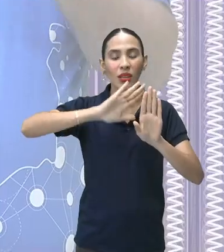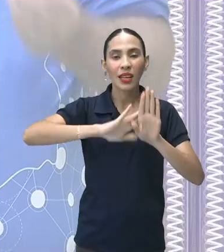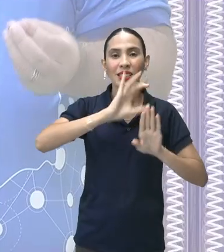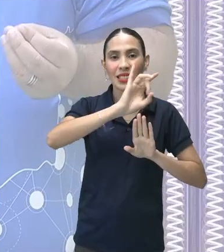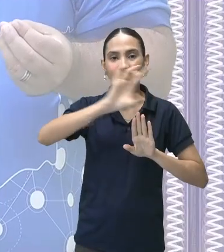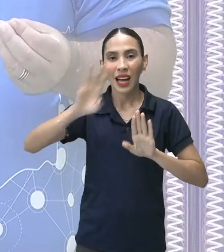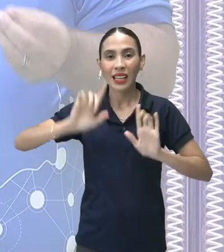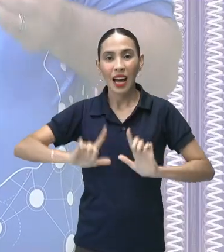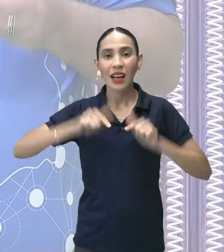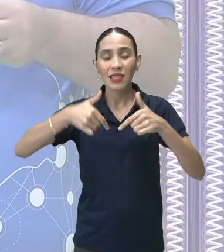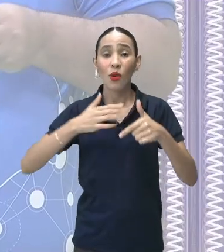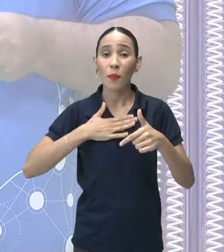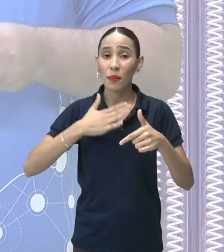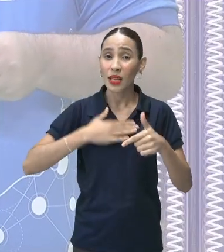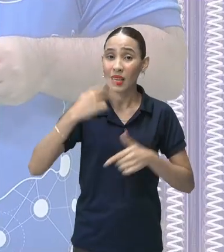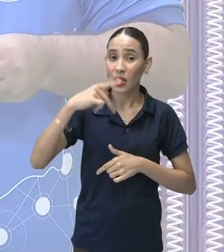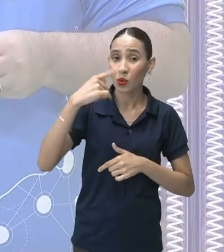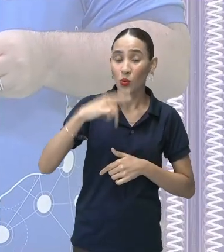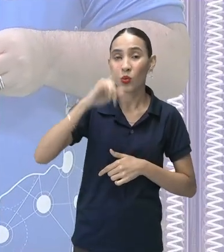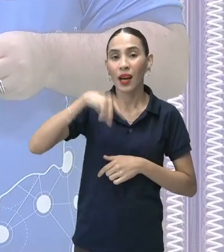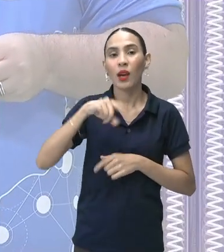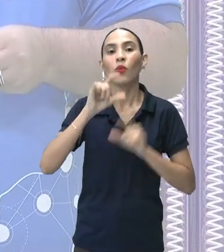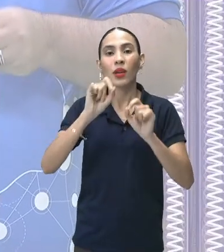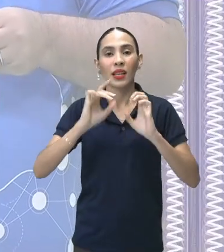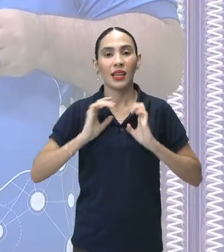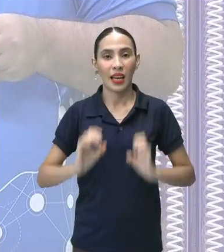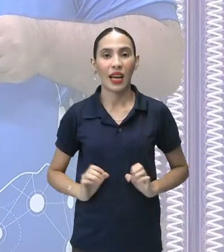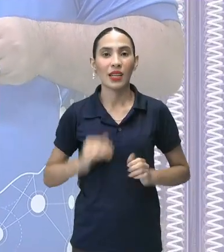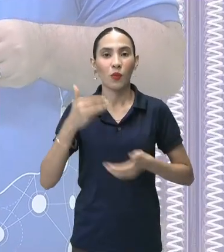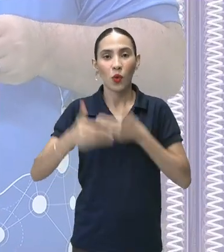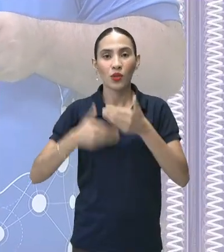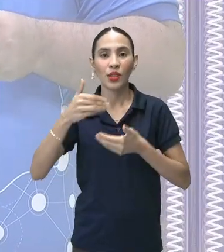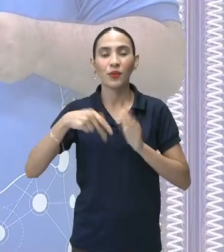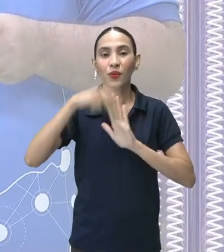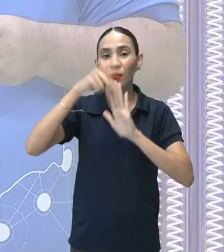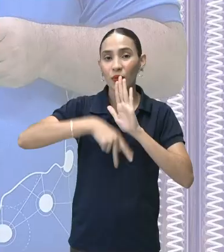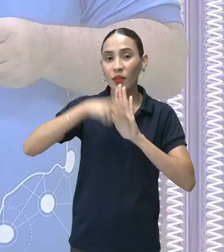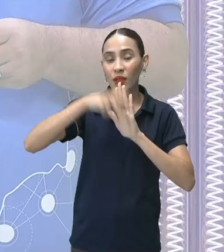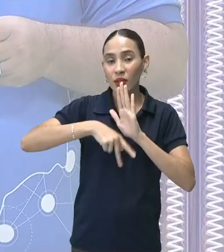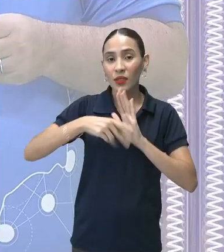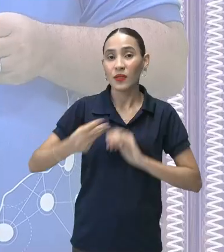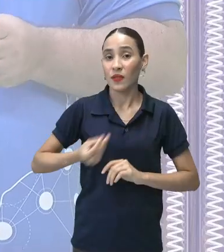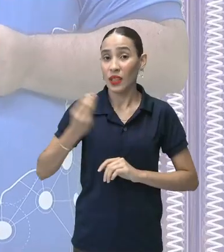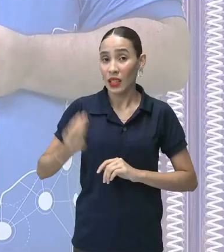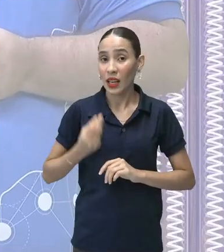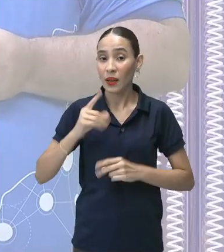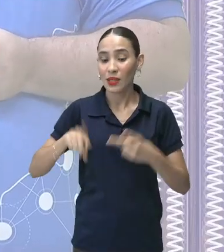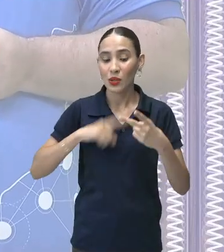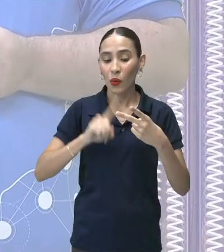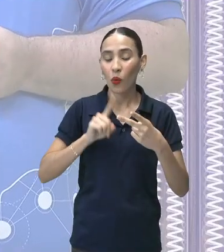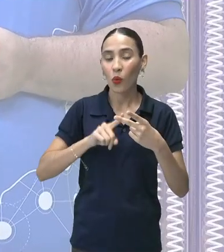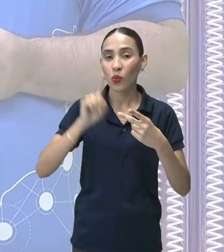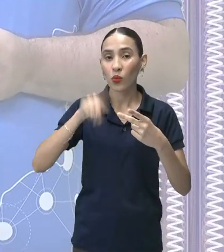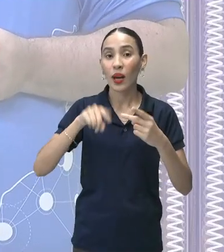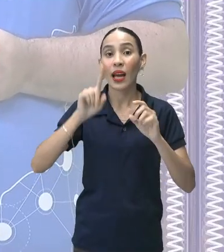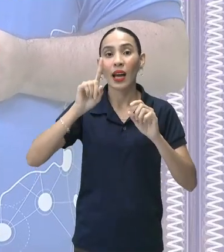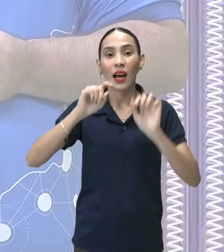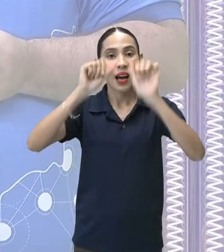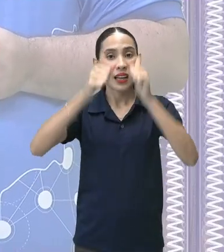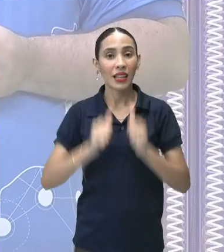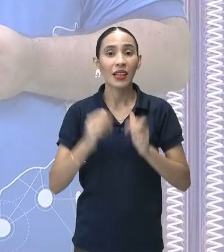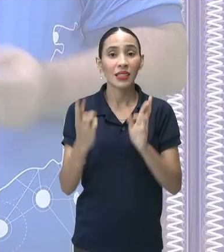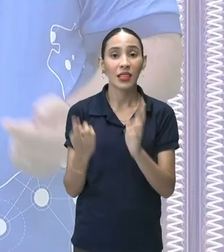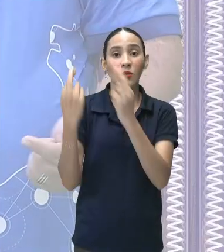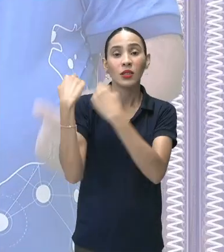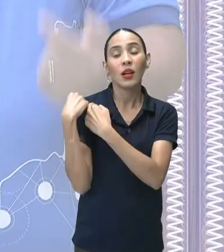cada ação nossa, é a dimensão ética do projeto de vida. Segundo ponto, a dimensão da